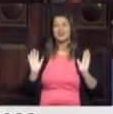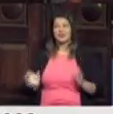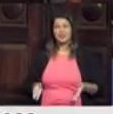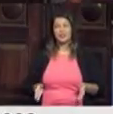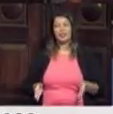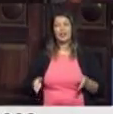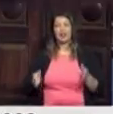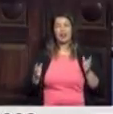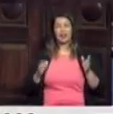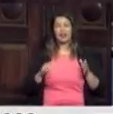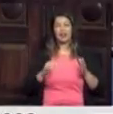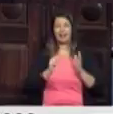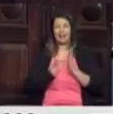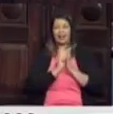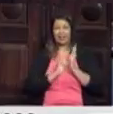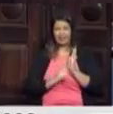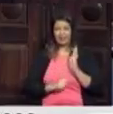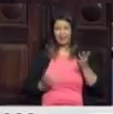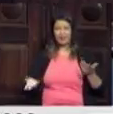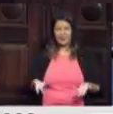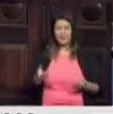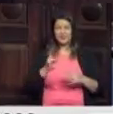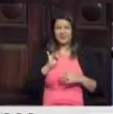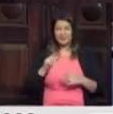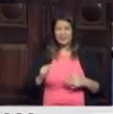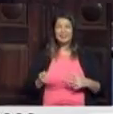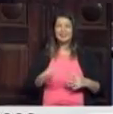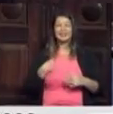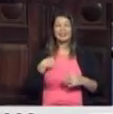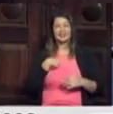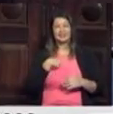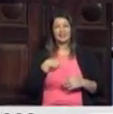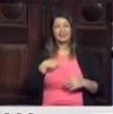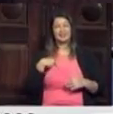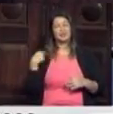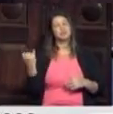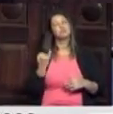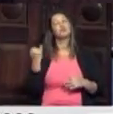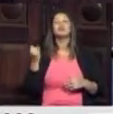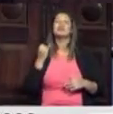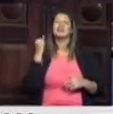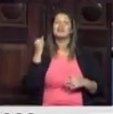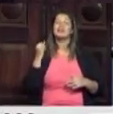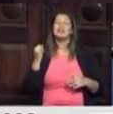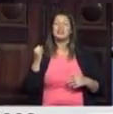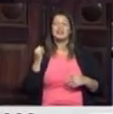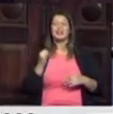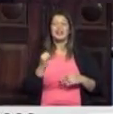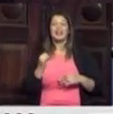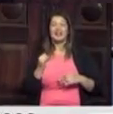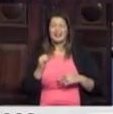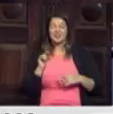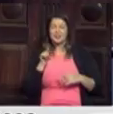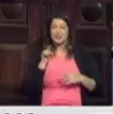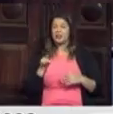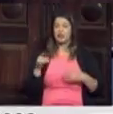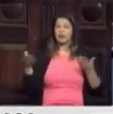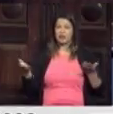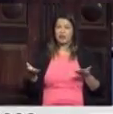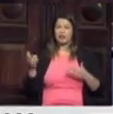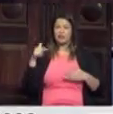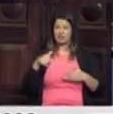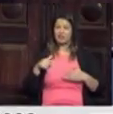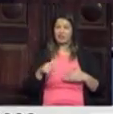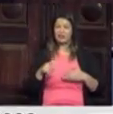repetir o que falei do microfone de à parte, da importância do simbolismo, né, de sua presença hoje